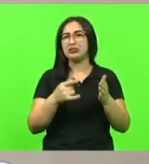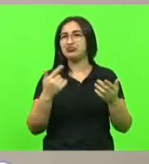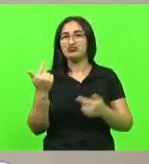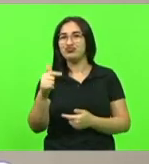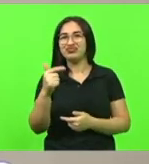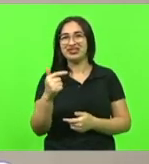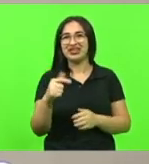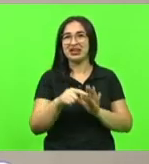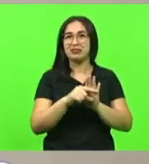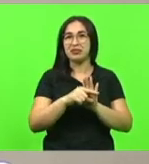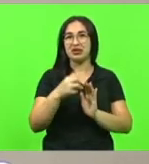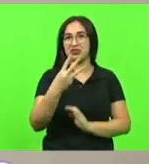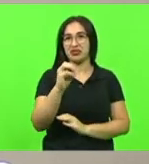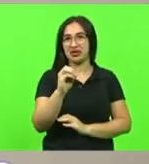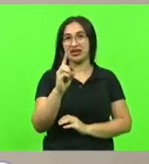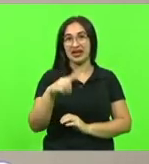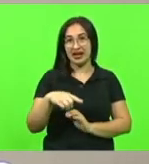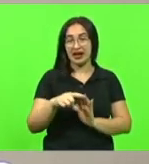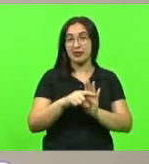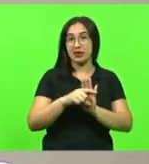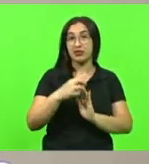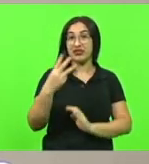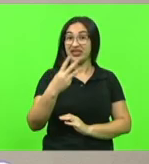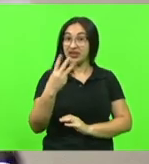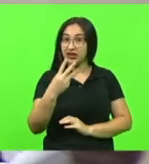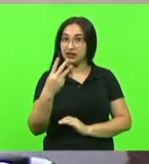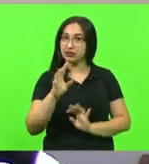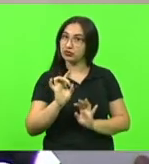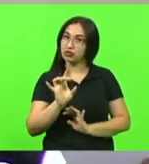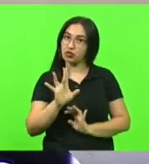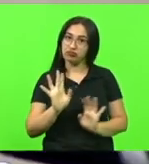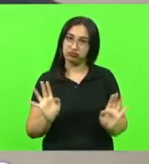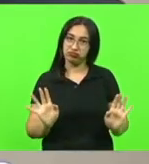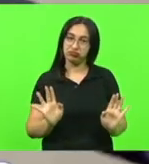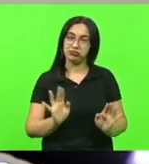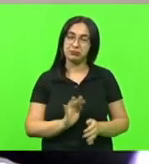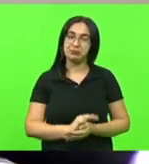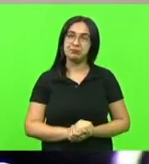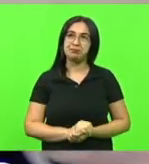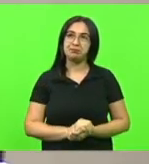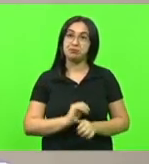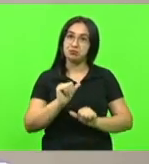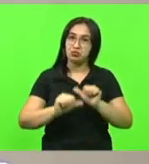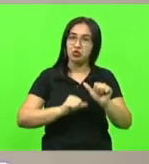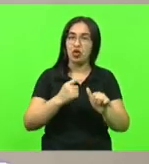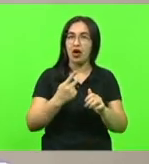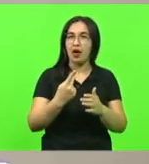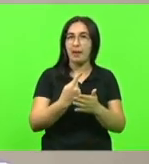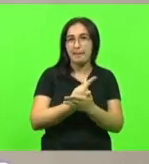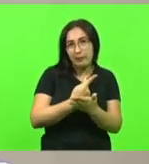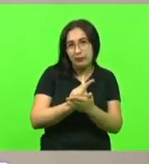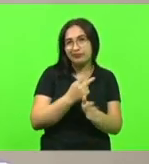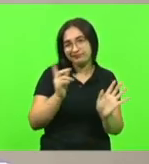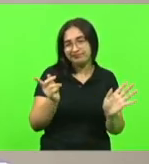30, é parágrafo 3º. Então, o despacho saneador é só para corrigir esse pequeno probleminha redacional.